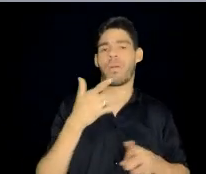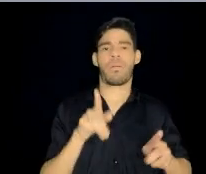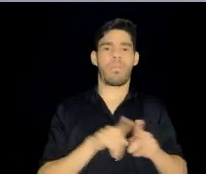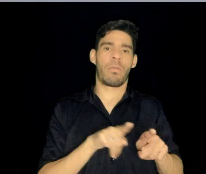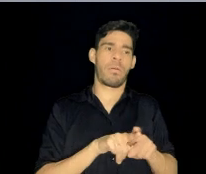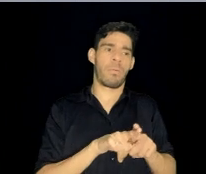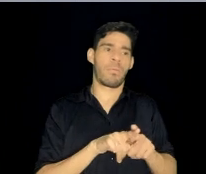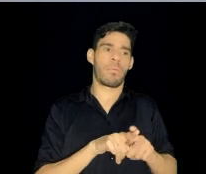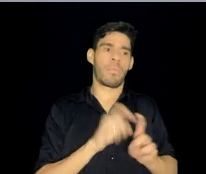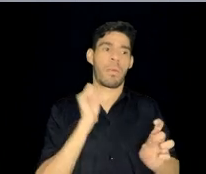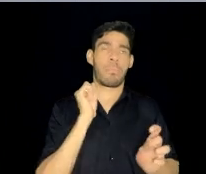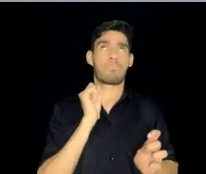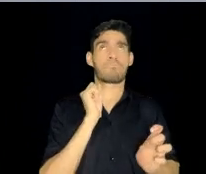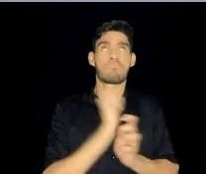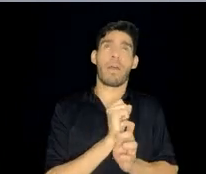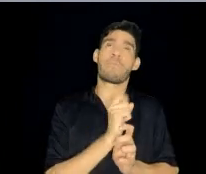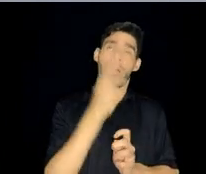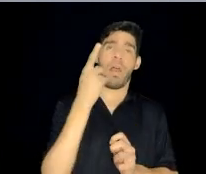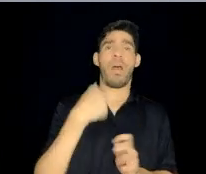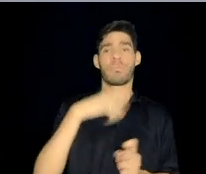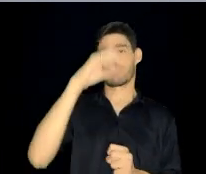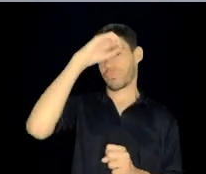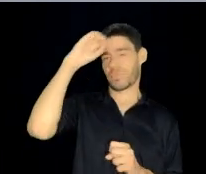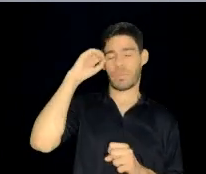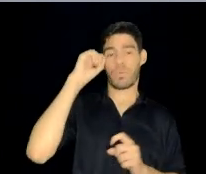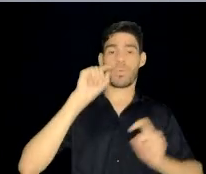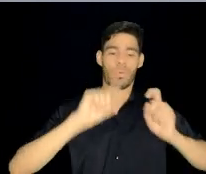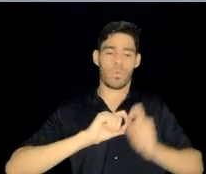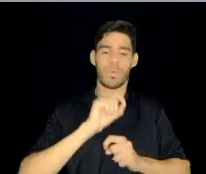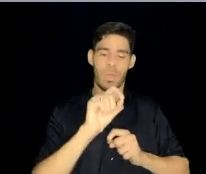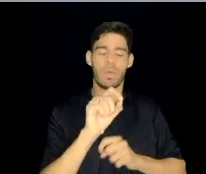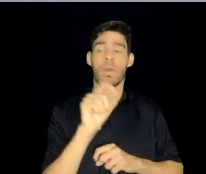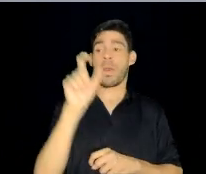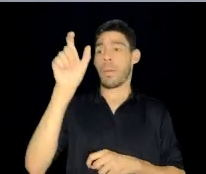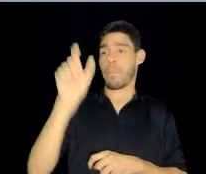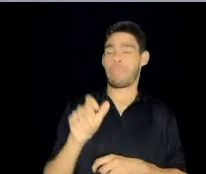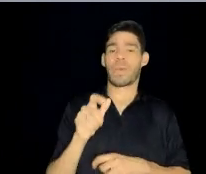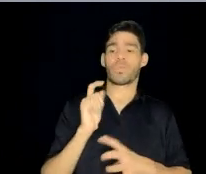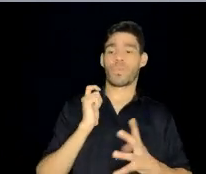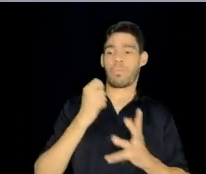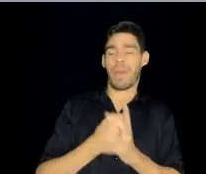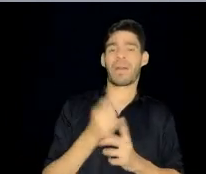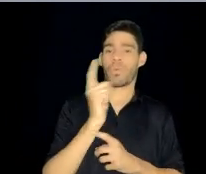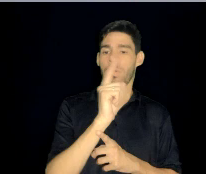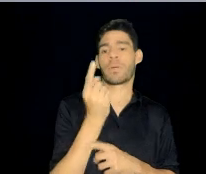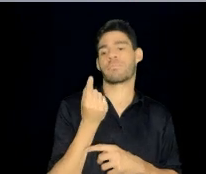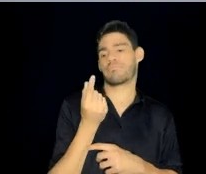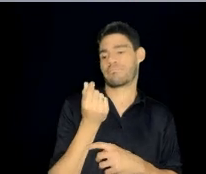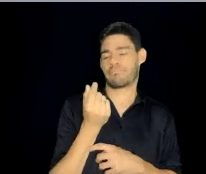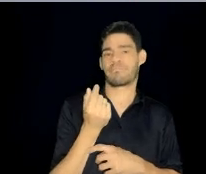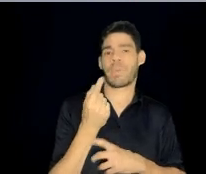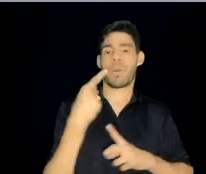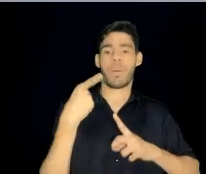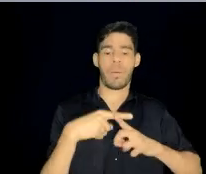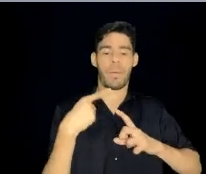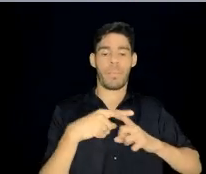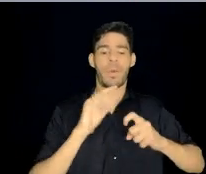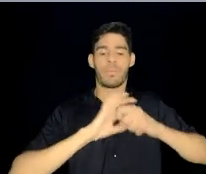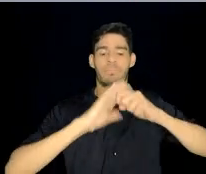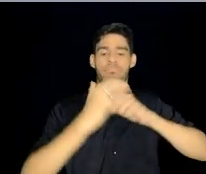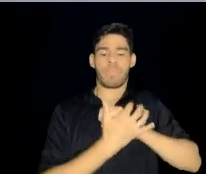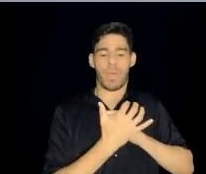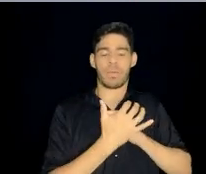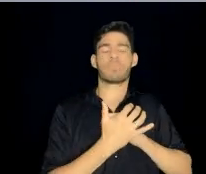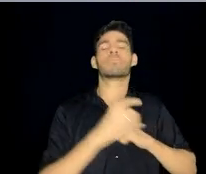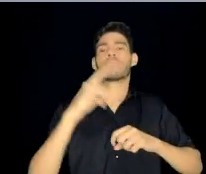tem que demonstrar, para afastar a presunção de inocência, que aquela pessoa que não pagou tributo em meio